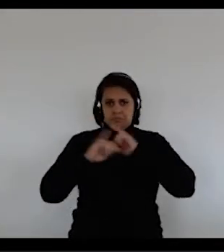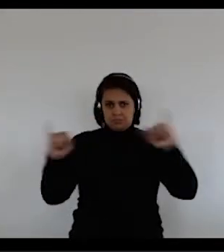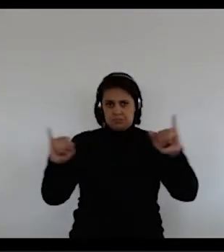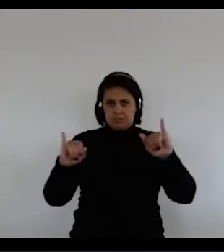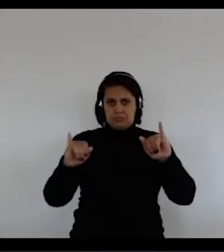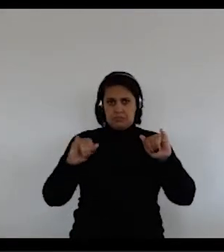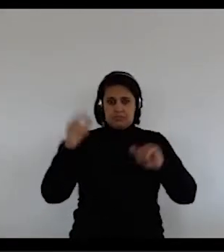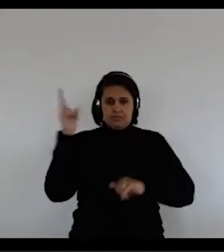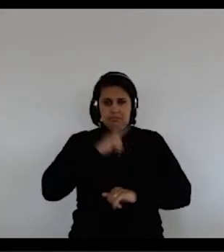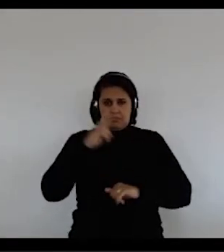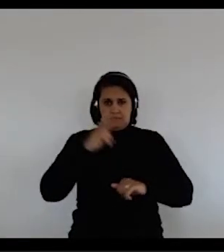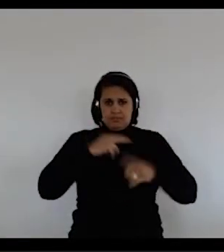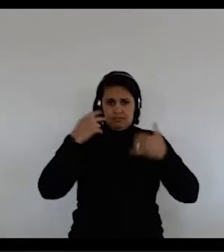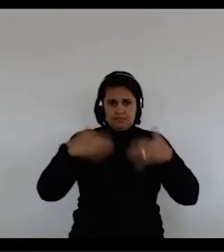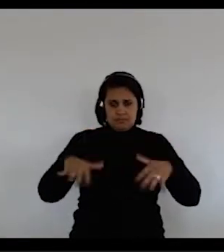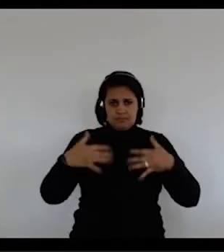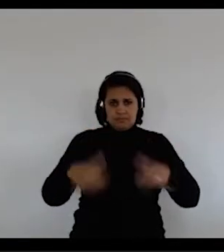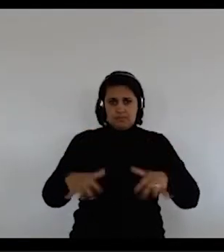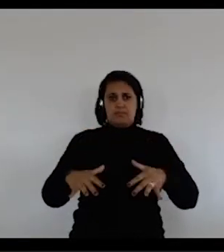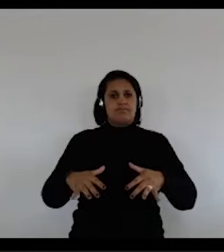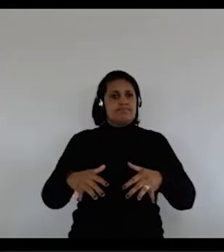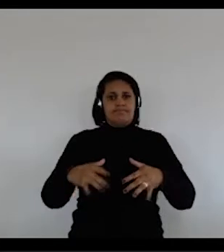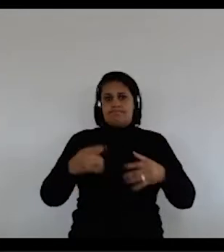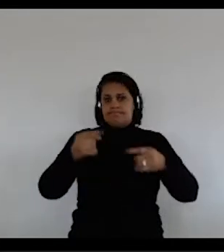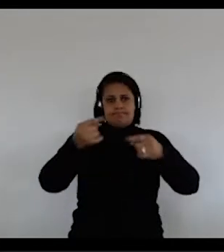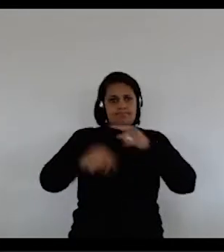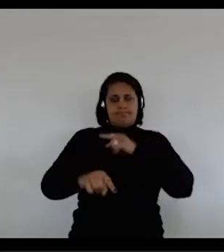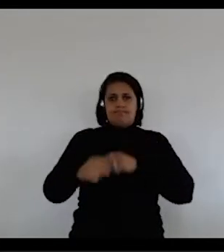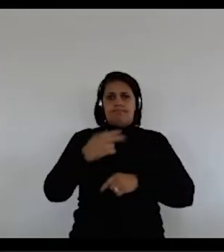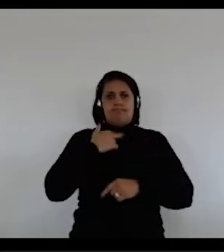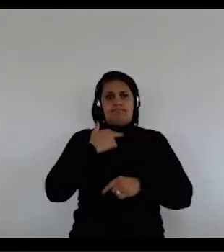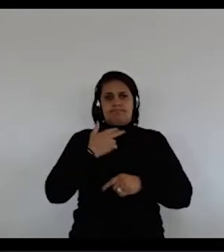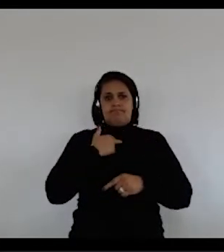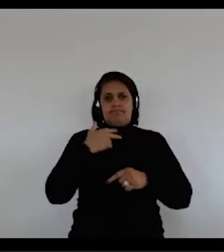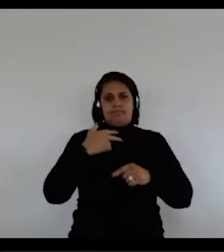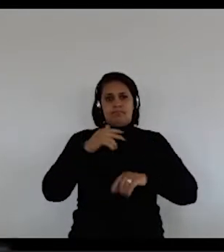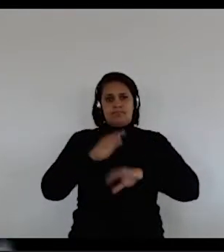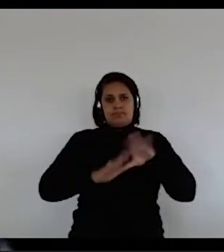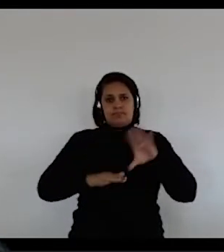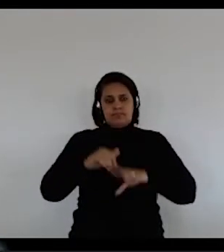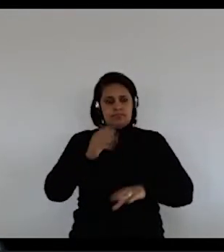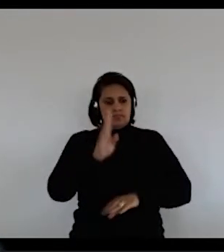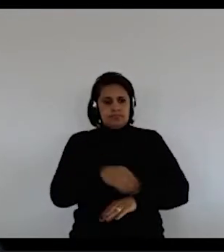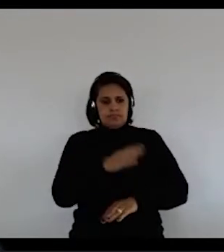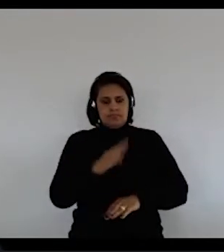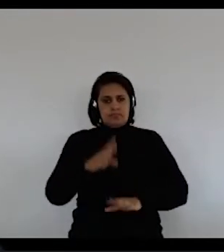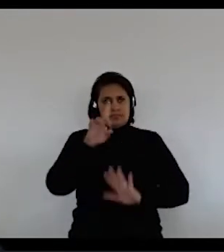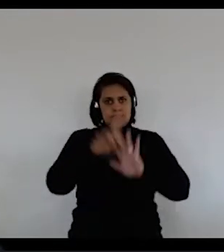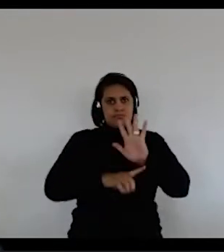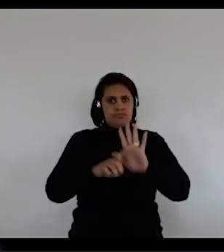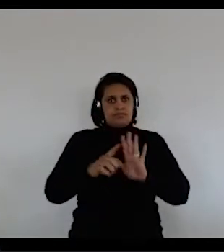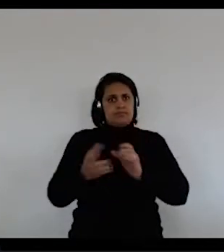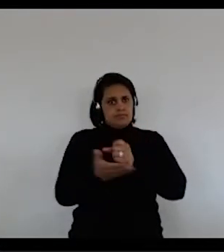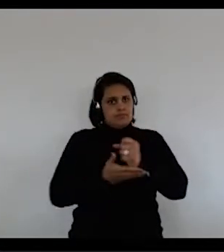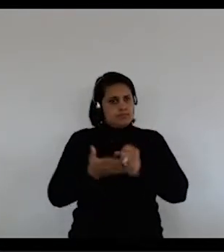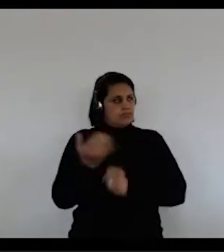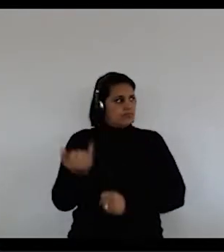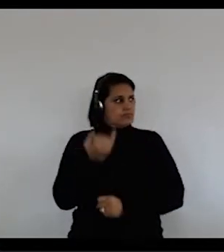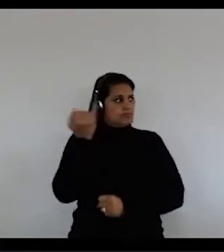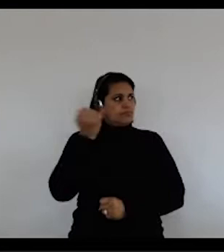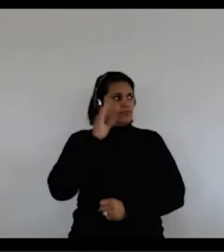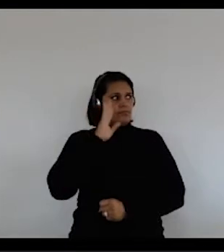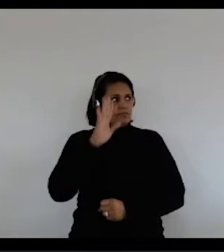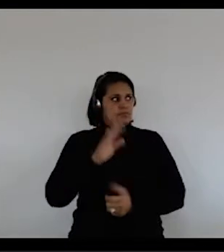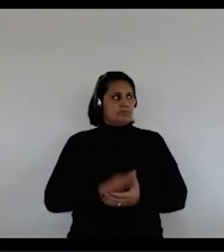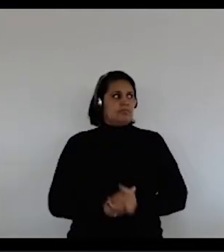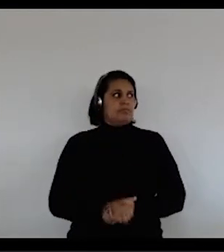Constituição, a suspensão de direitos fundamentais. Há algumas dúvidas e fica a